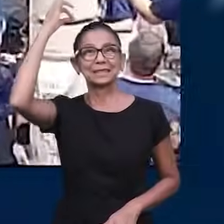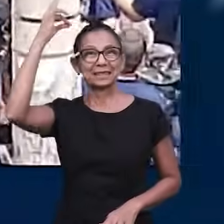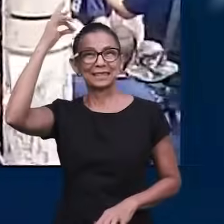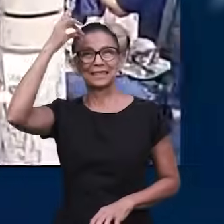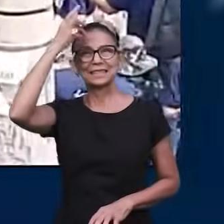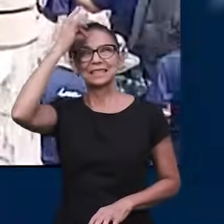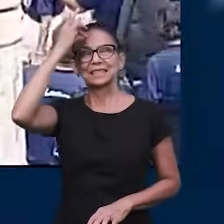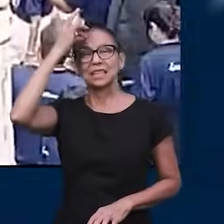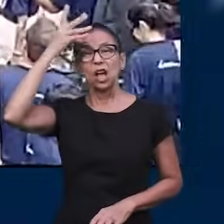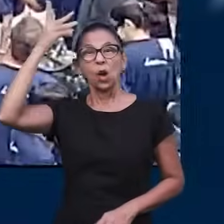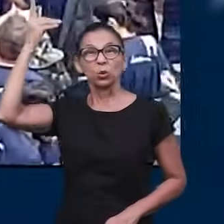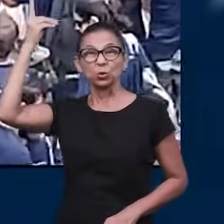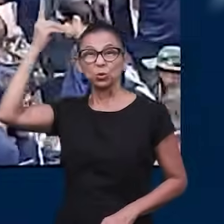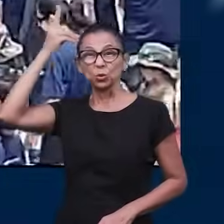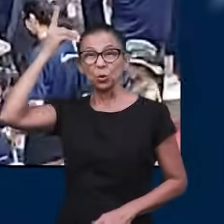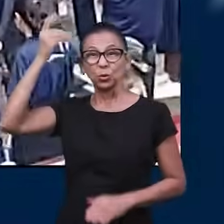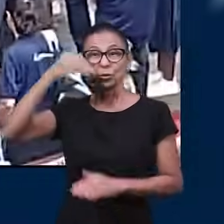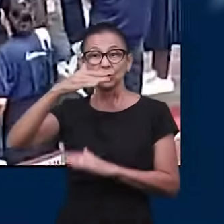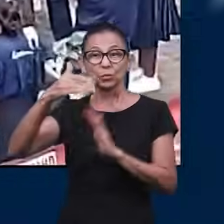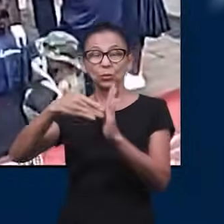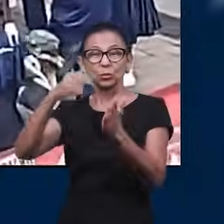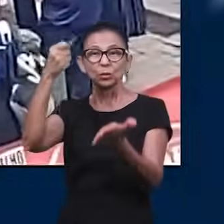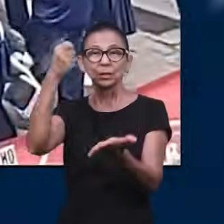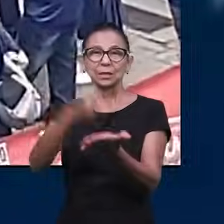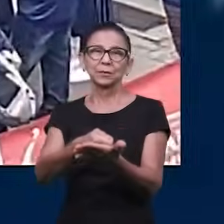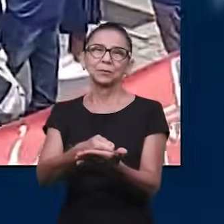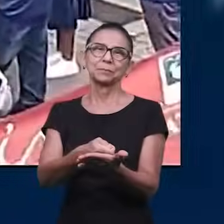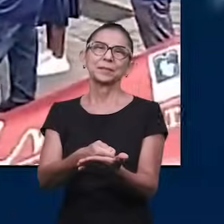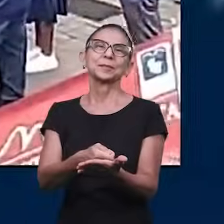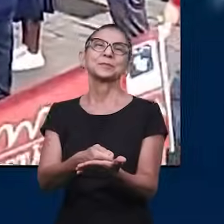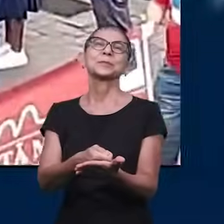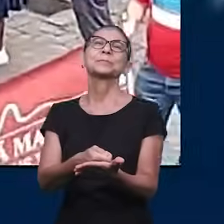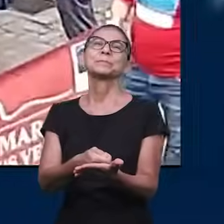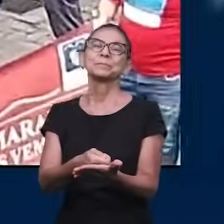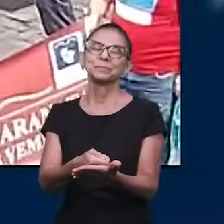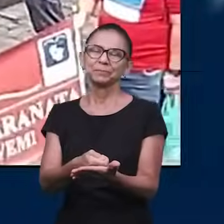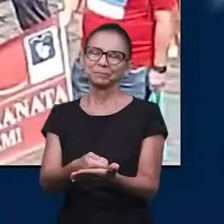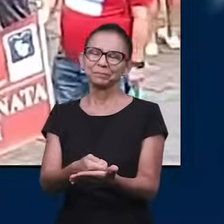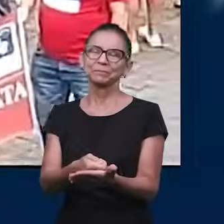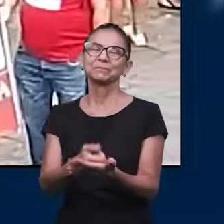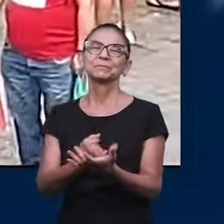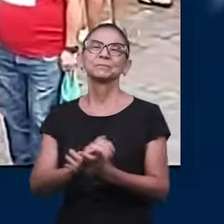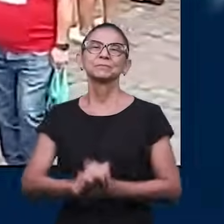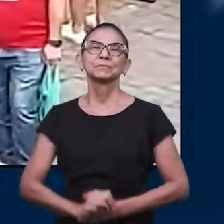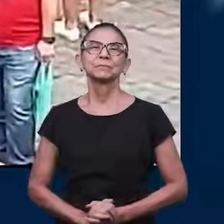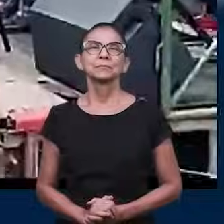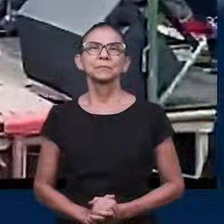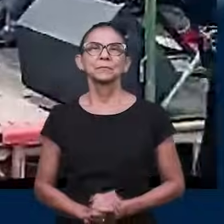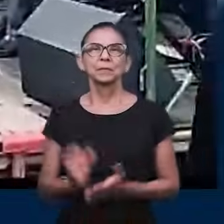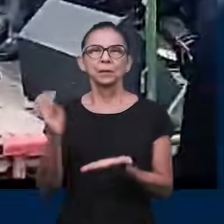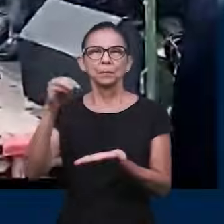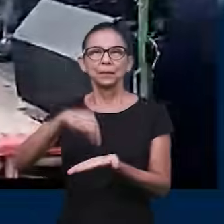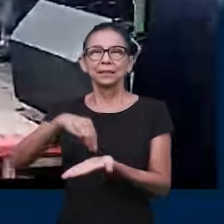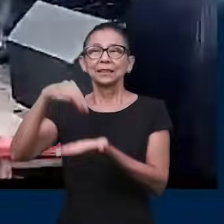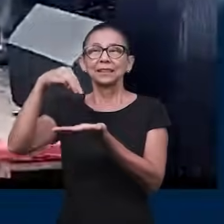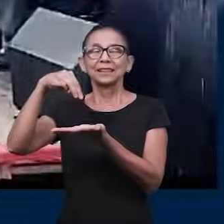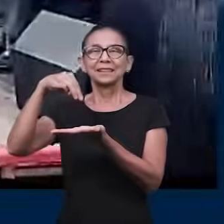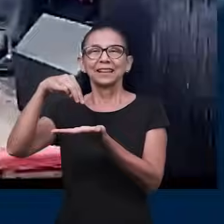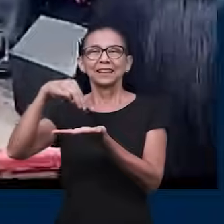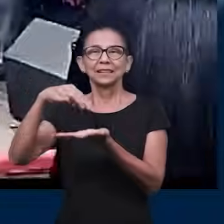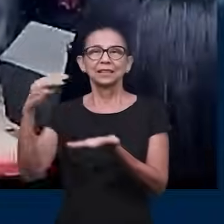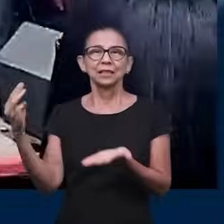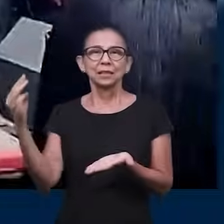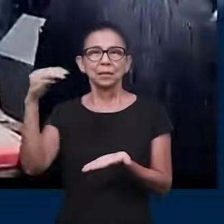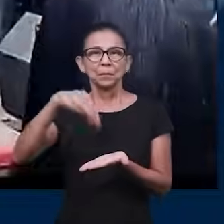assim todos os dons revelados para este momento de festa na presença do Senhor. Maranata!